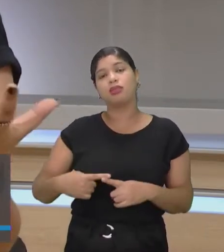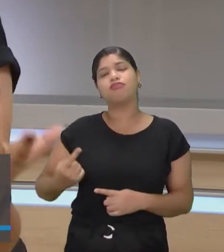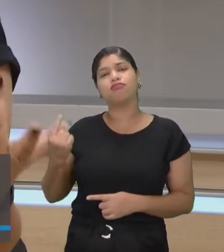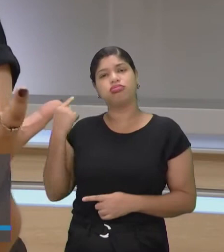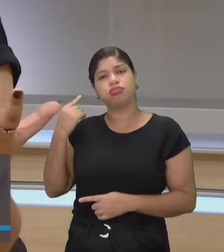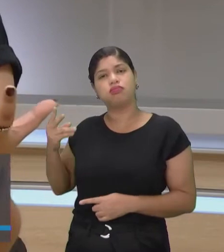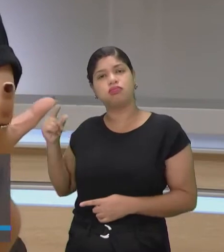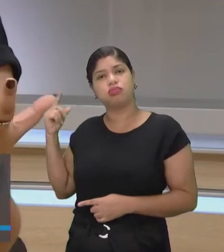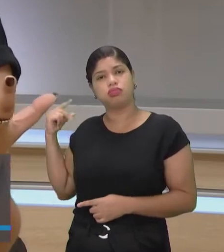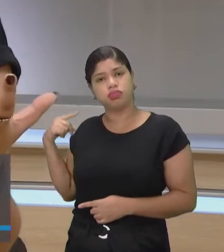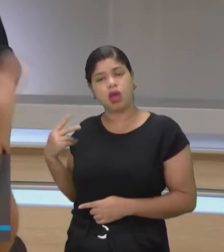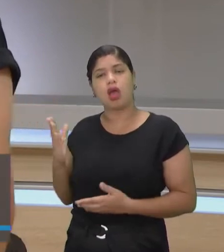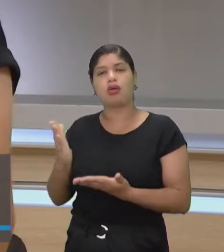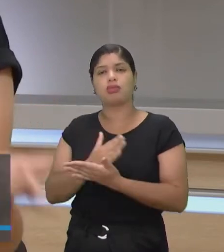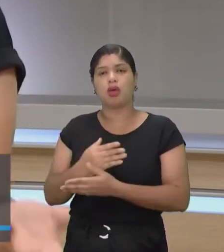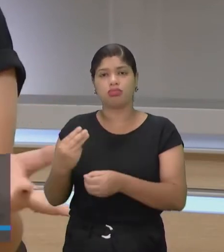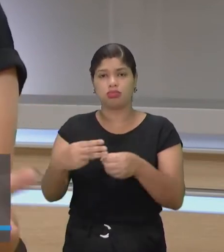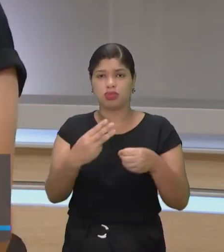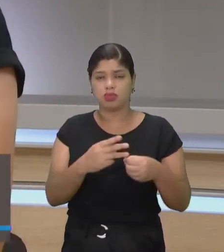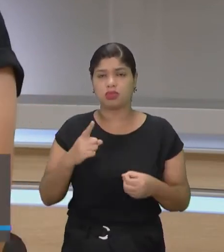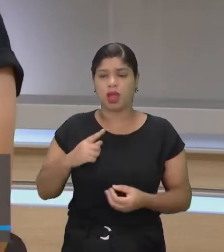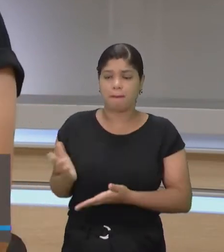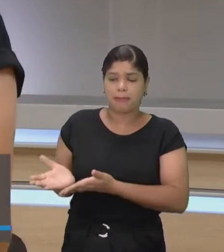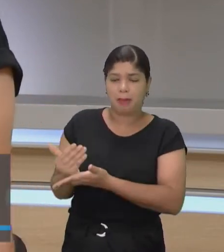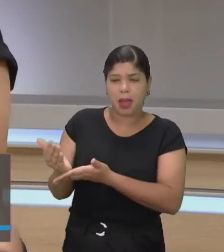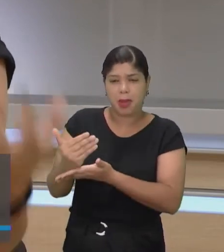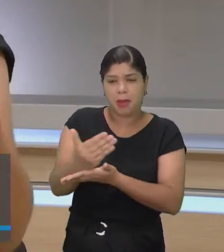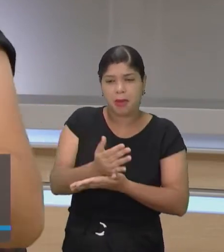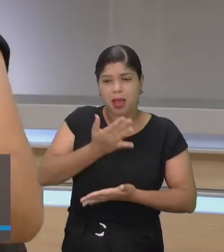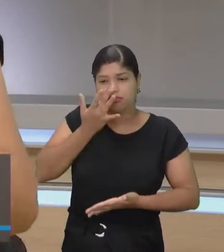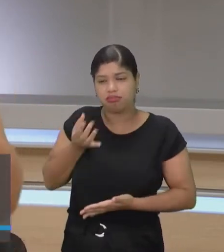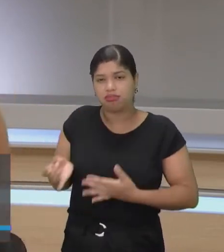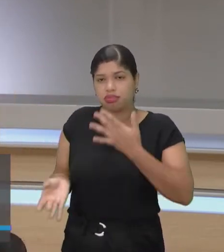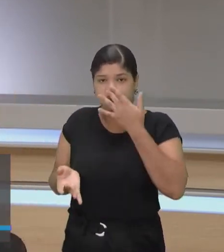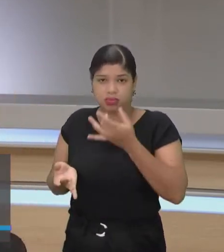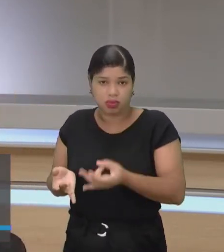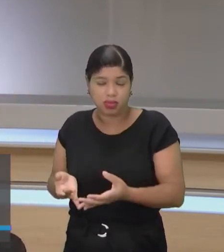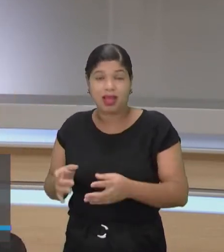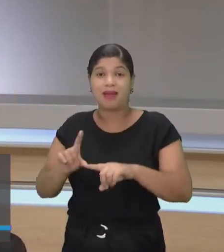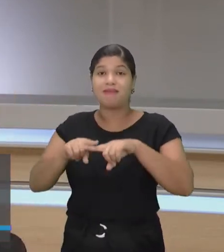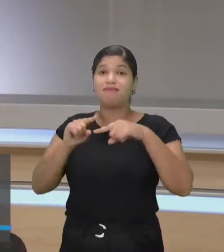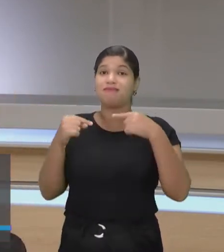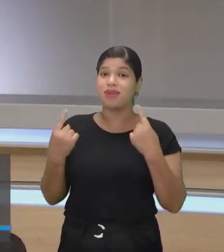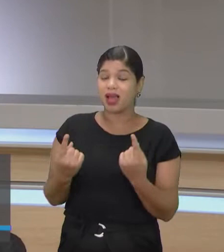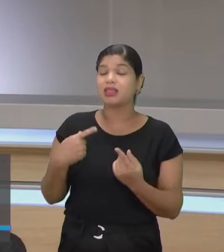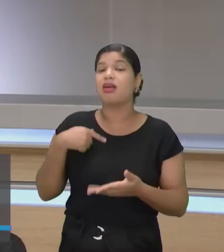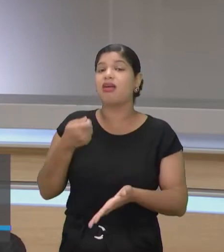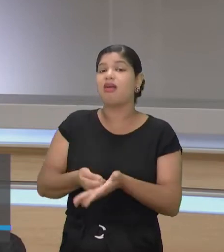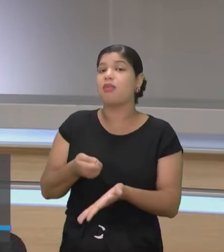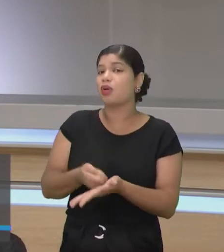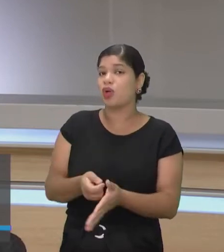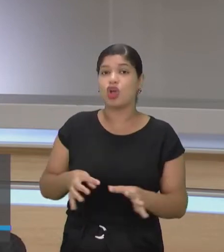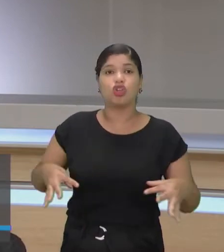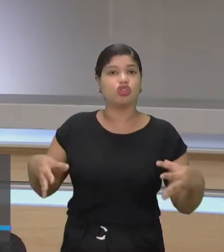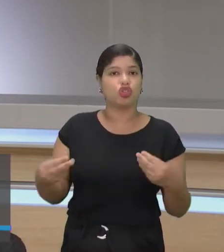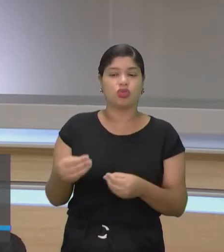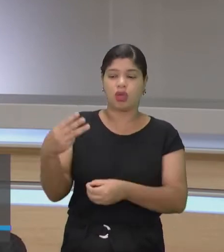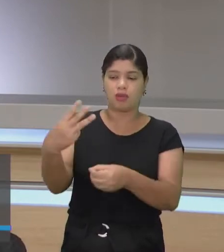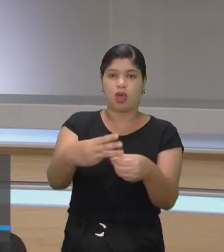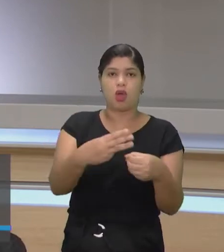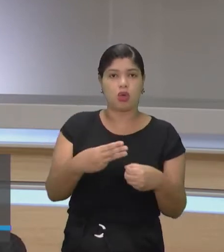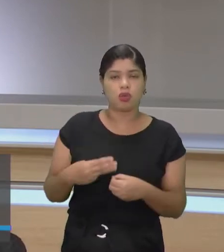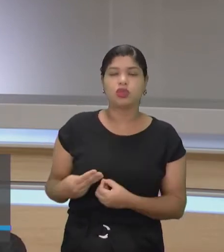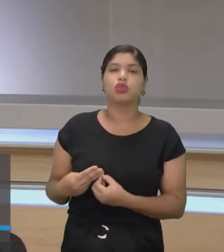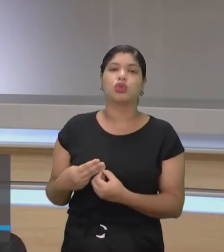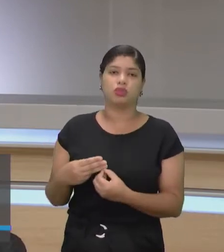de lixo, dessa coleta, né, de resíduos sólidos, mas ela passou a ser obrigatória em todos os municípios